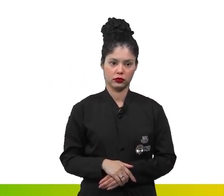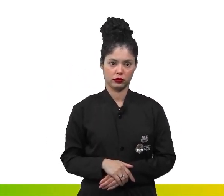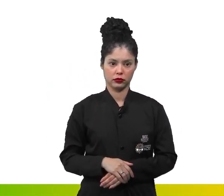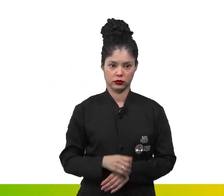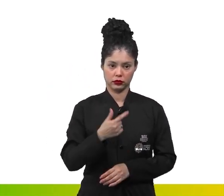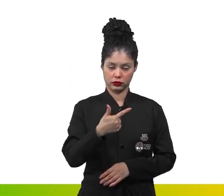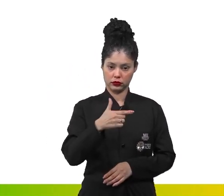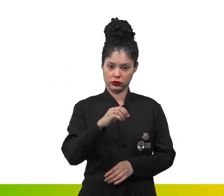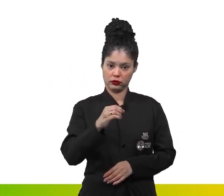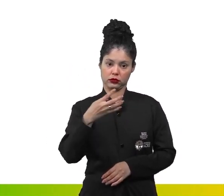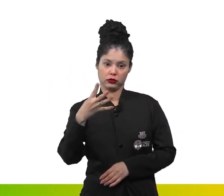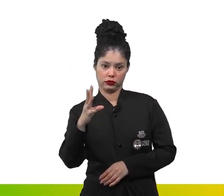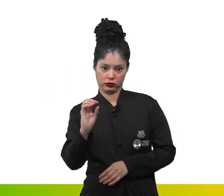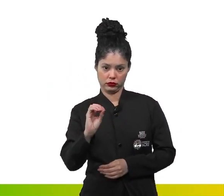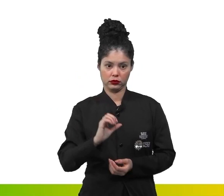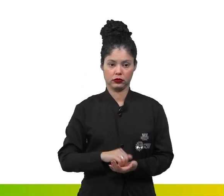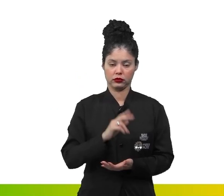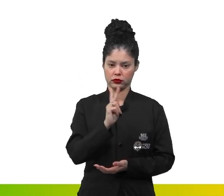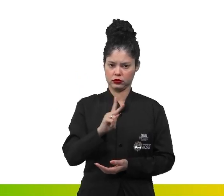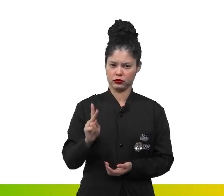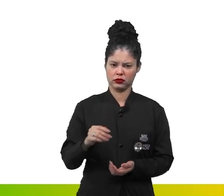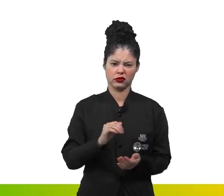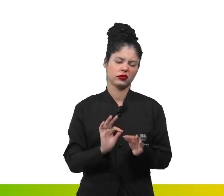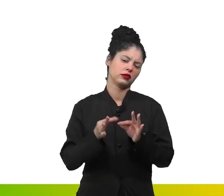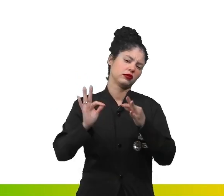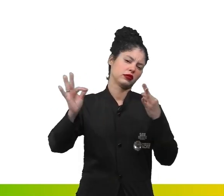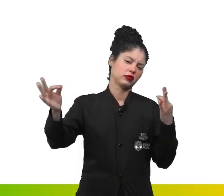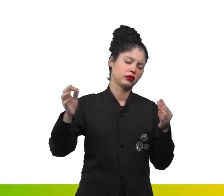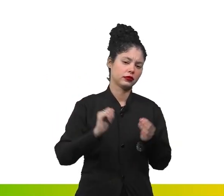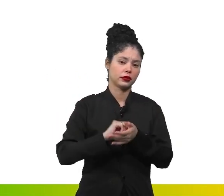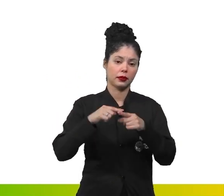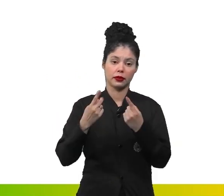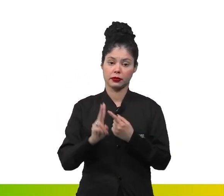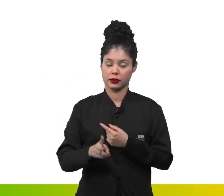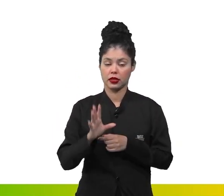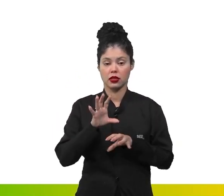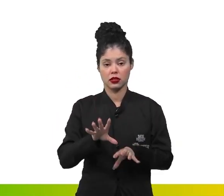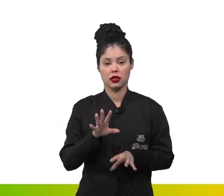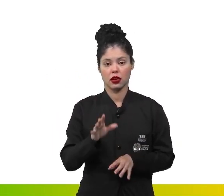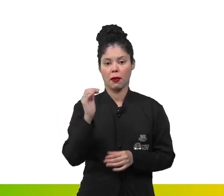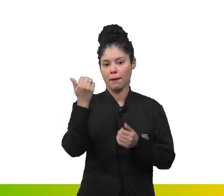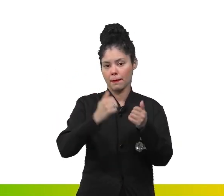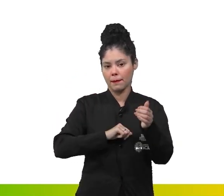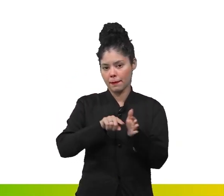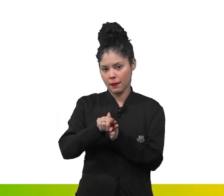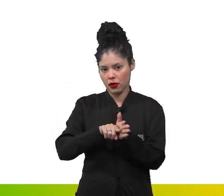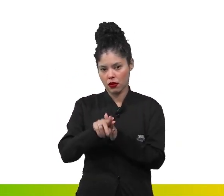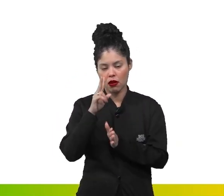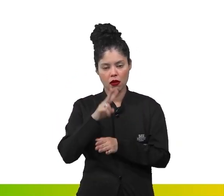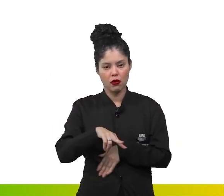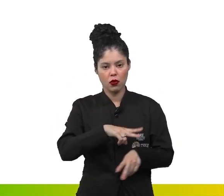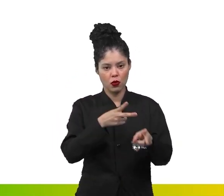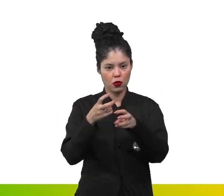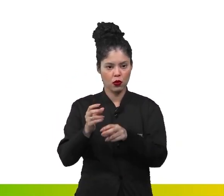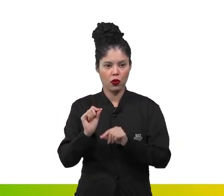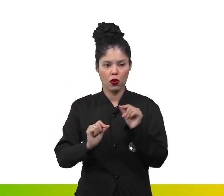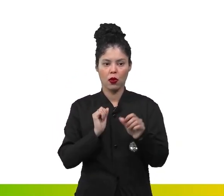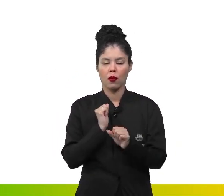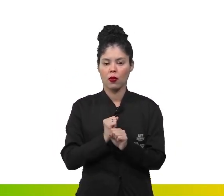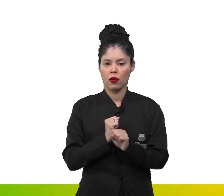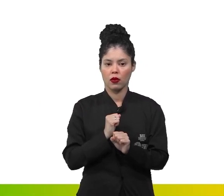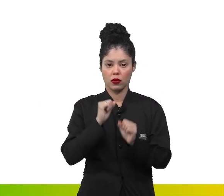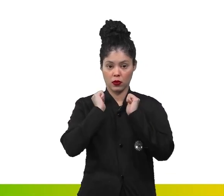em 2040? A professora, mas está tão distante, mesmo assim a gente já vai fazendo uma perspectiva do que podemos